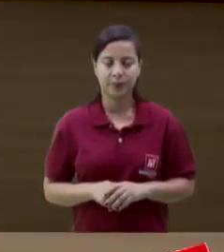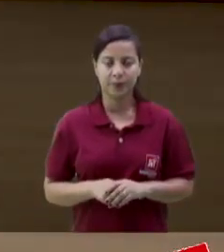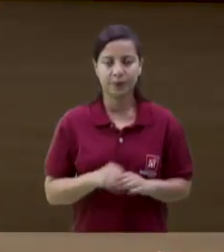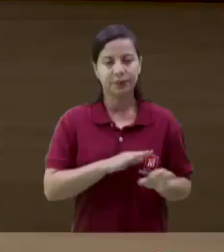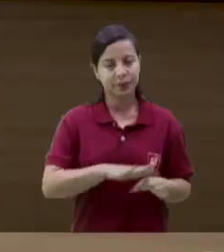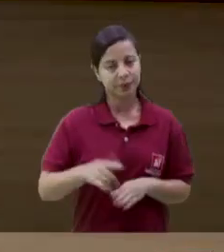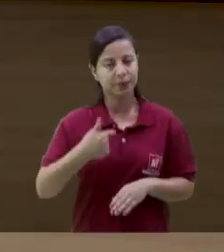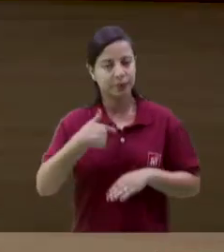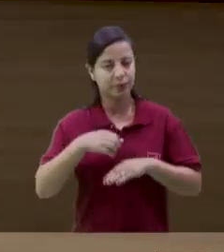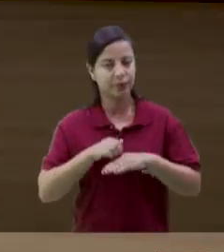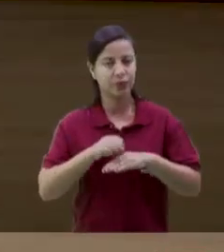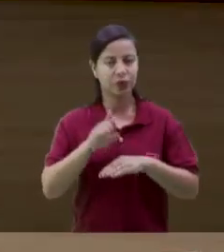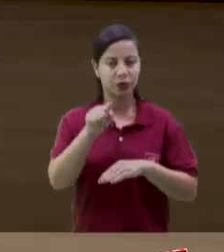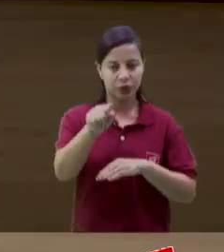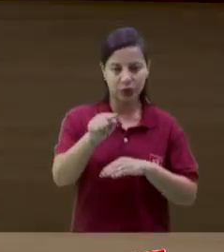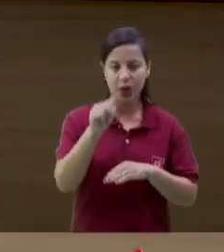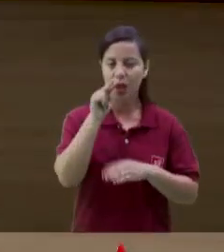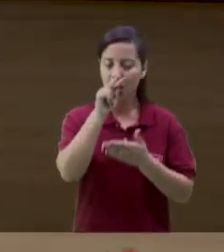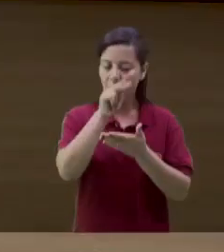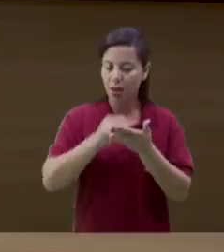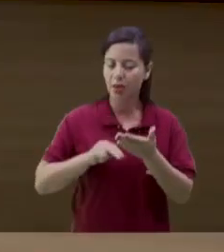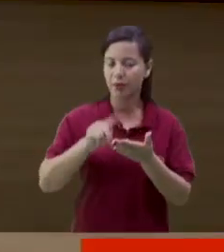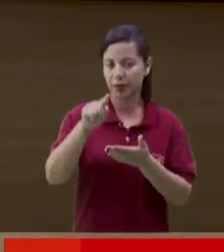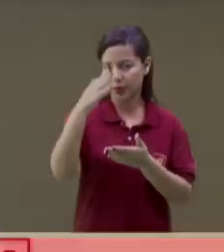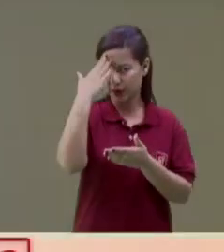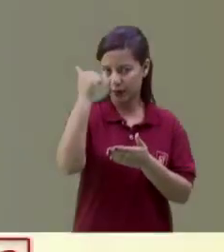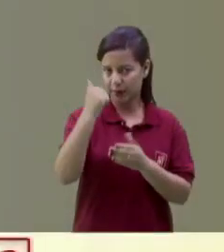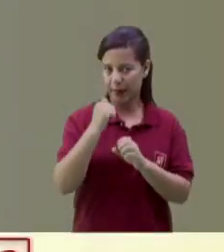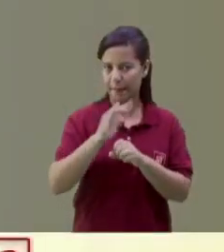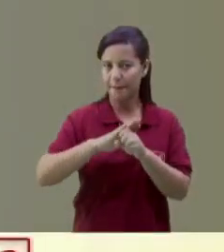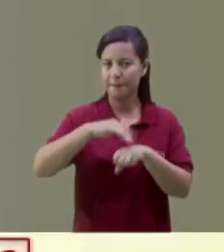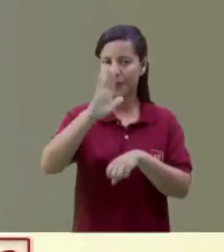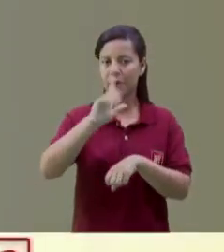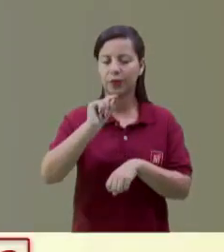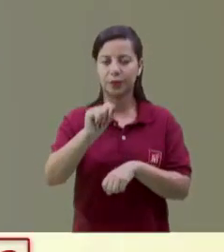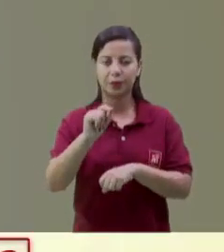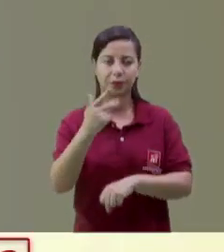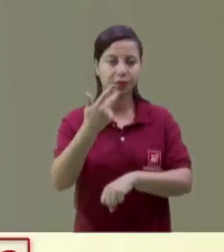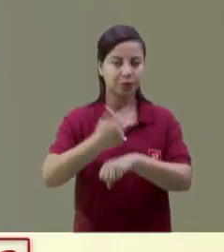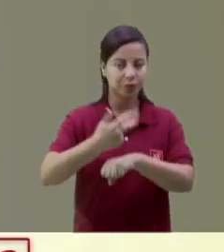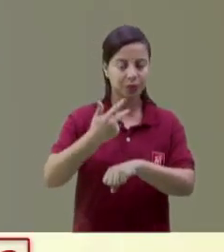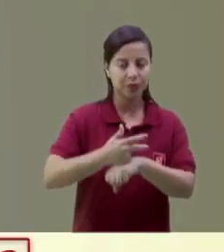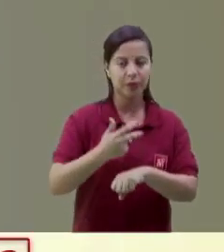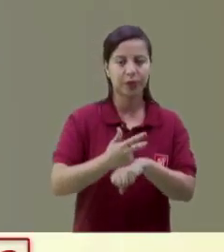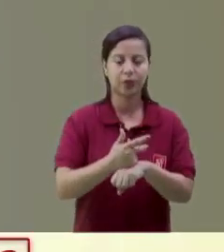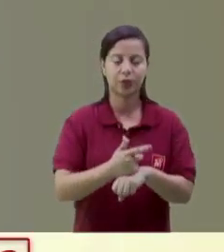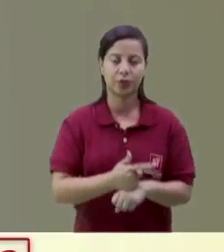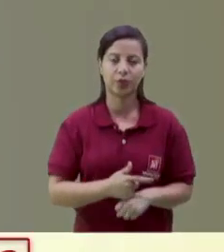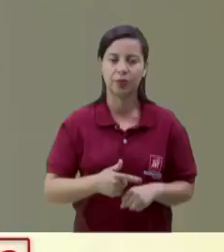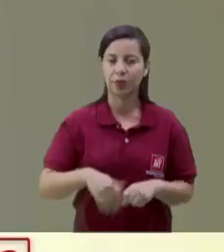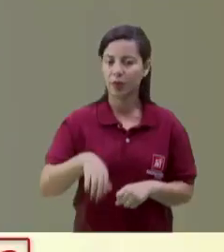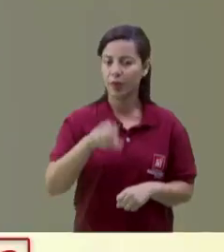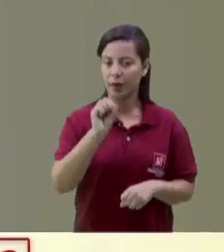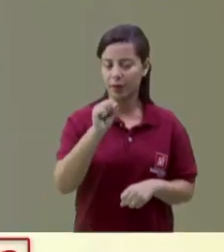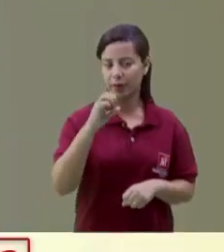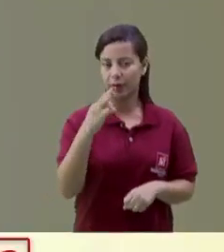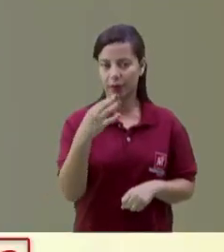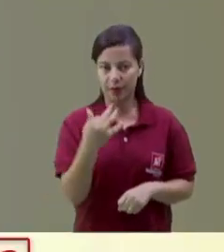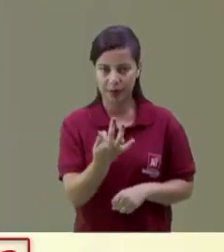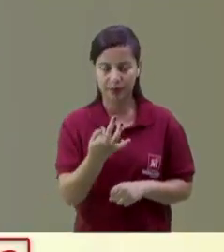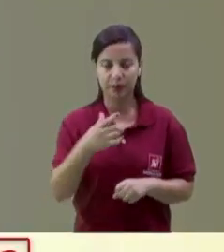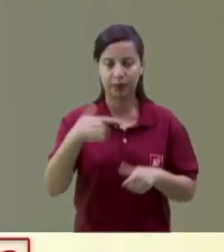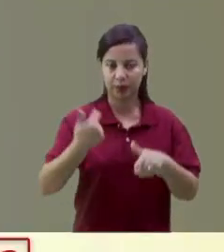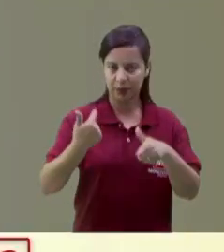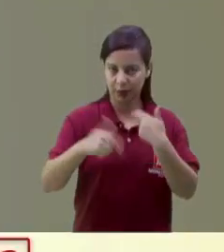Trouxe algumas dicas para que você saiba mais a respeito, assistindo um vídeo instrucional do Tribunal Superior do Trabalho, que é uma